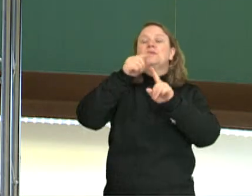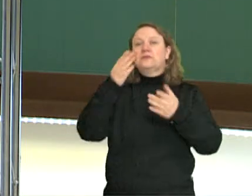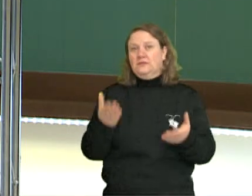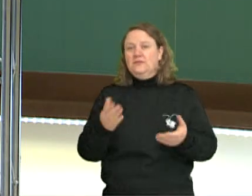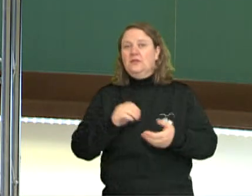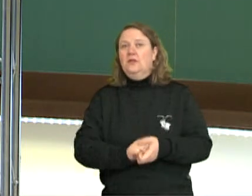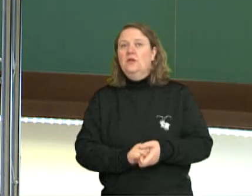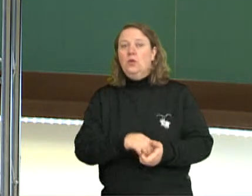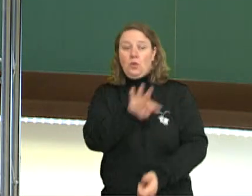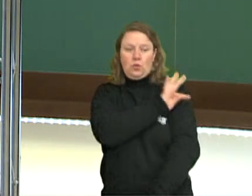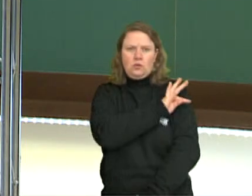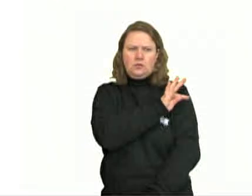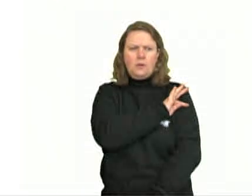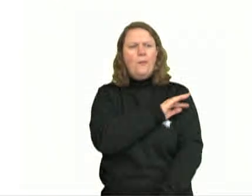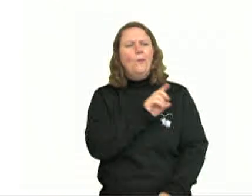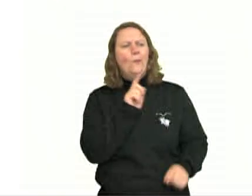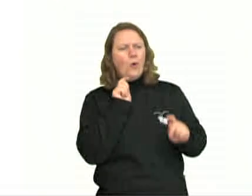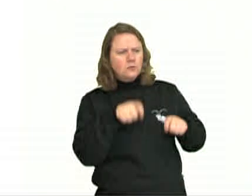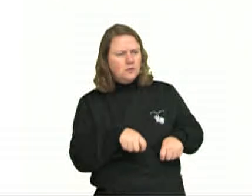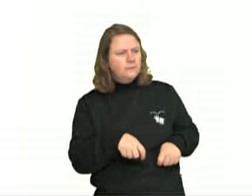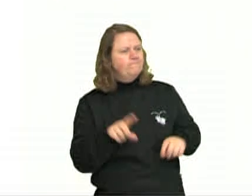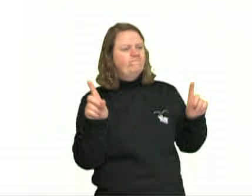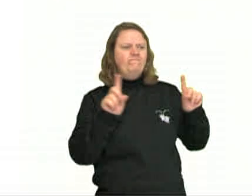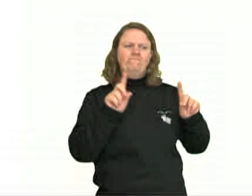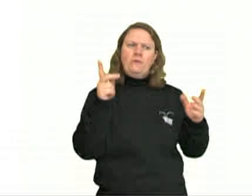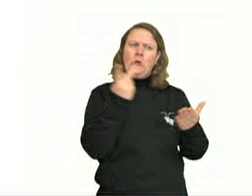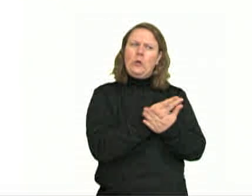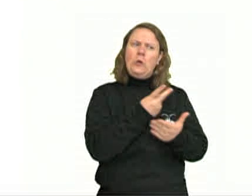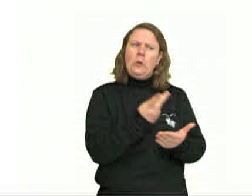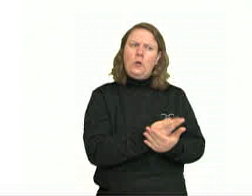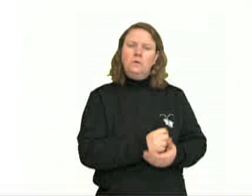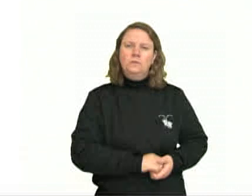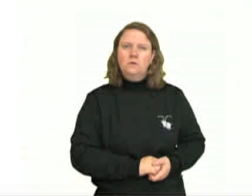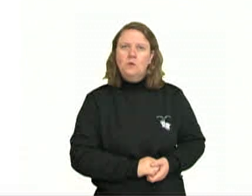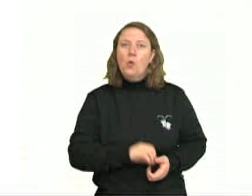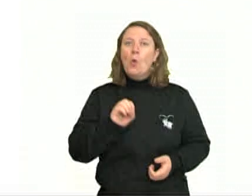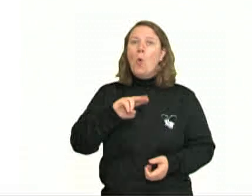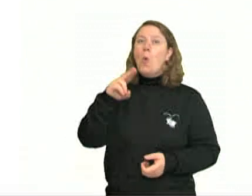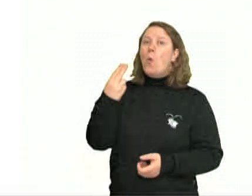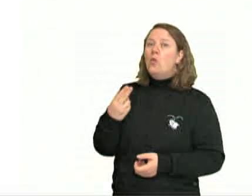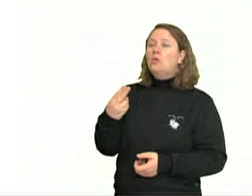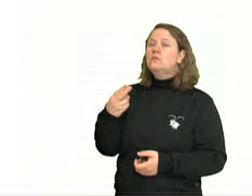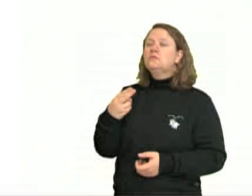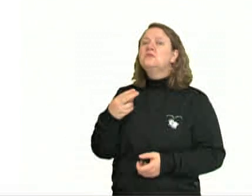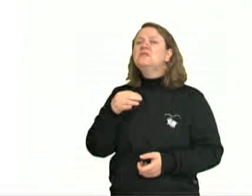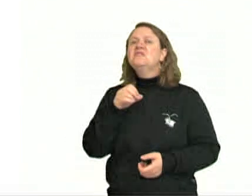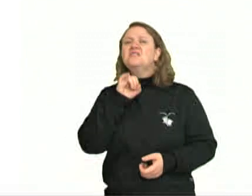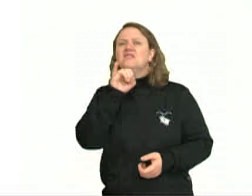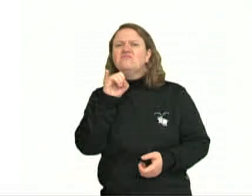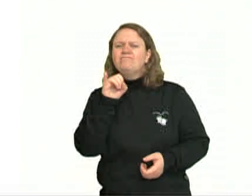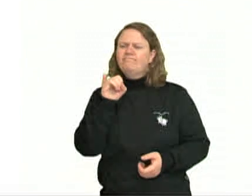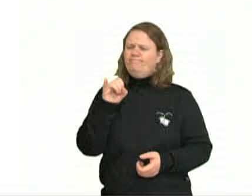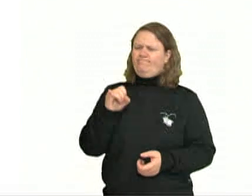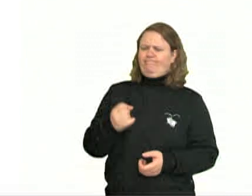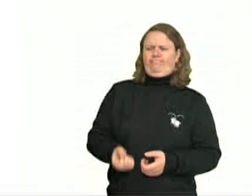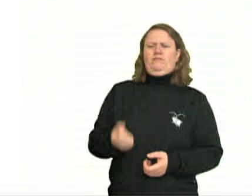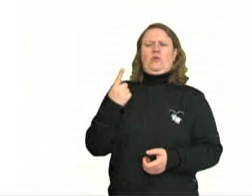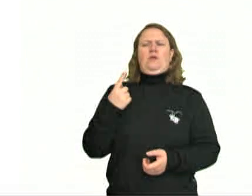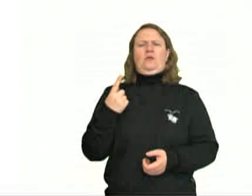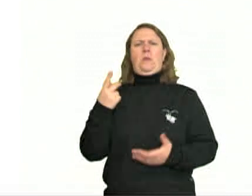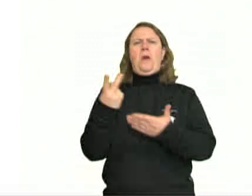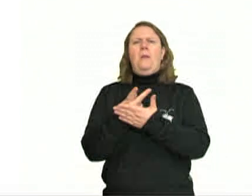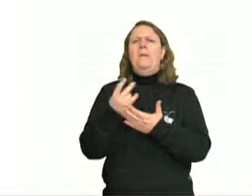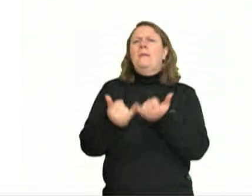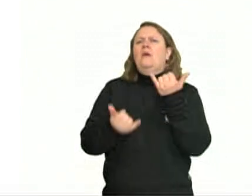pode contestar algum ponto dado ao adversário ou não conferido ao seu atleta. Um replay